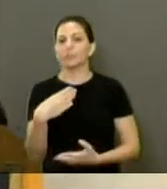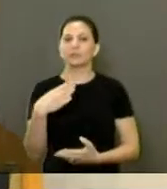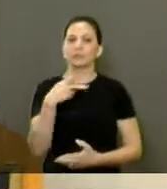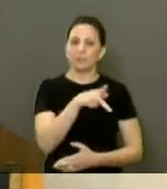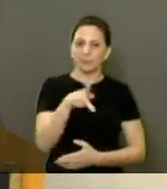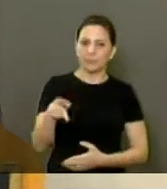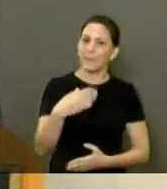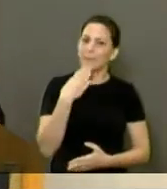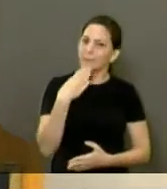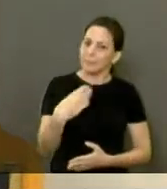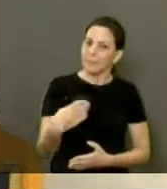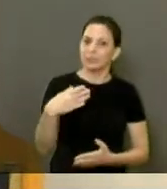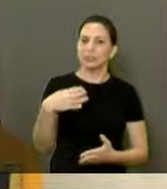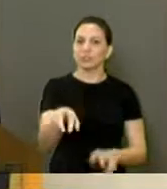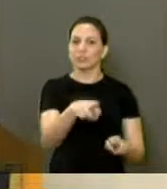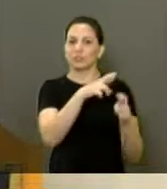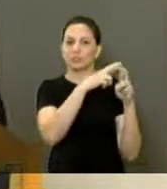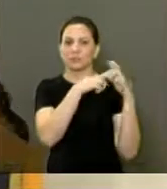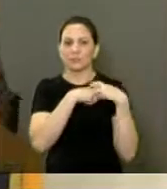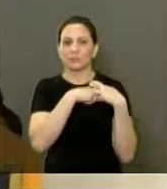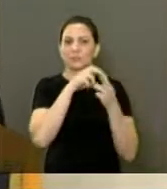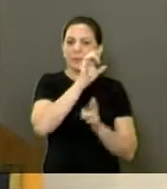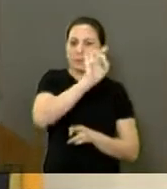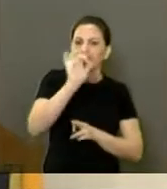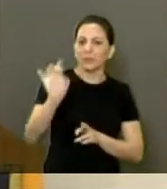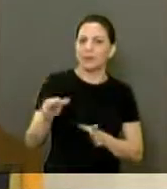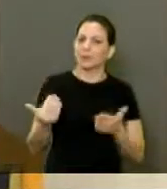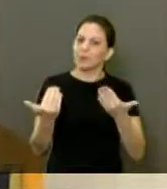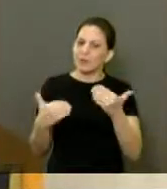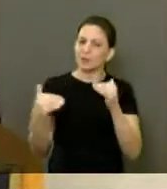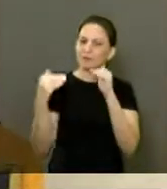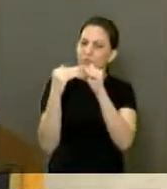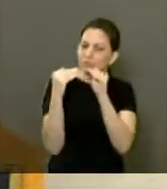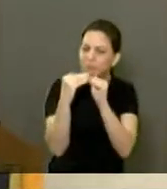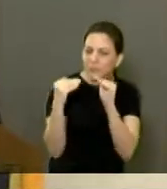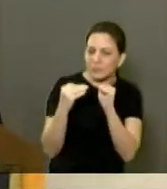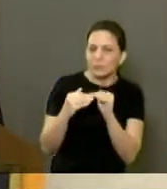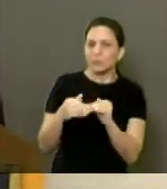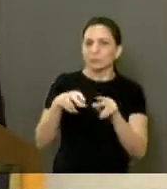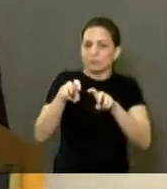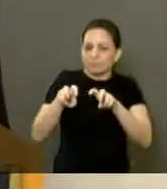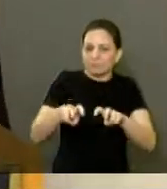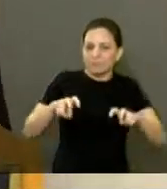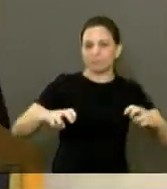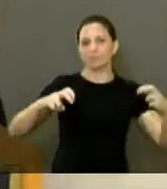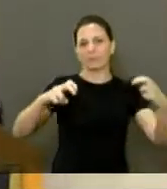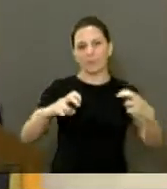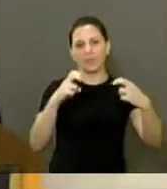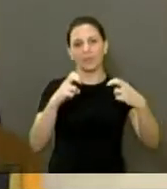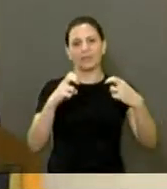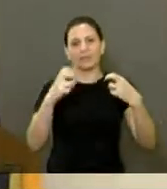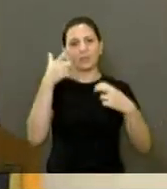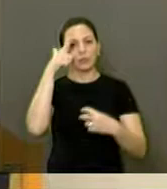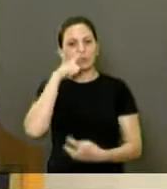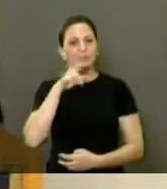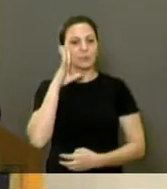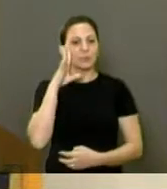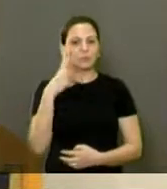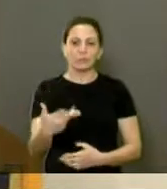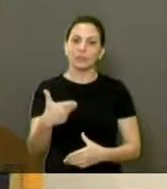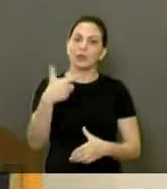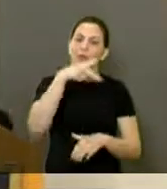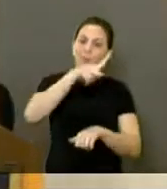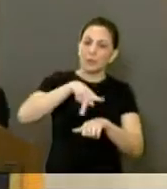um apelo por responsabilidade, por coerência, para que as pessoas sentem e consigam resolver o problema desse país,